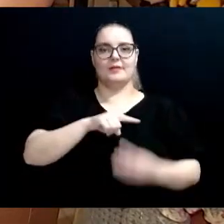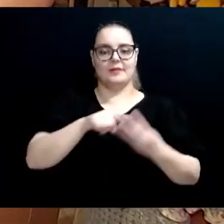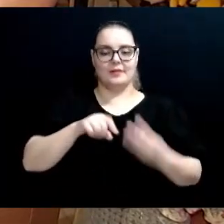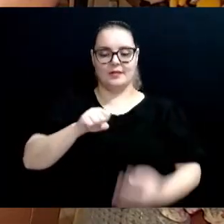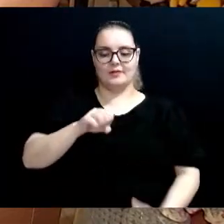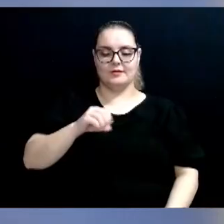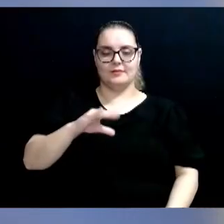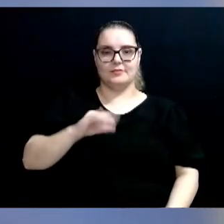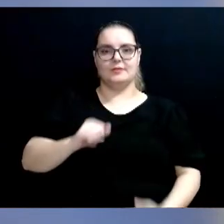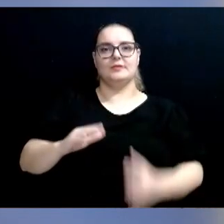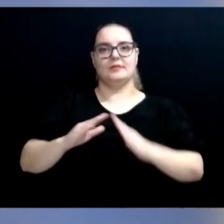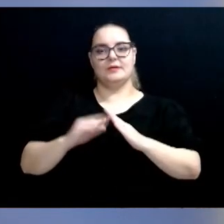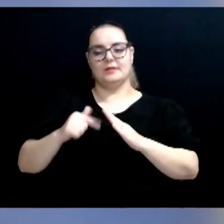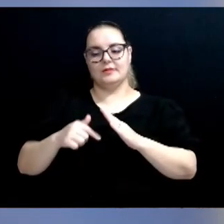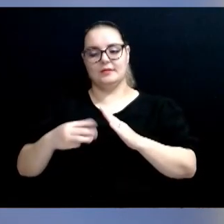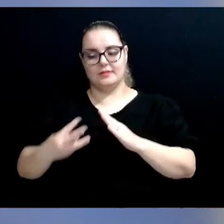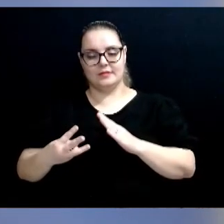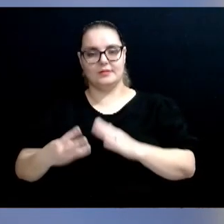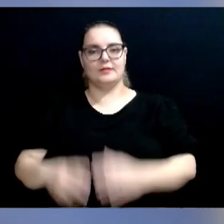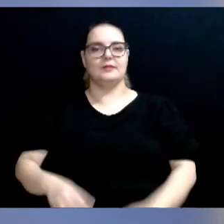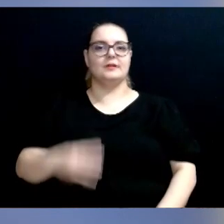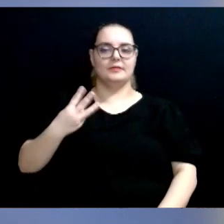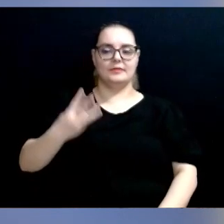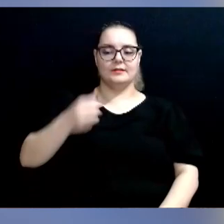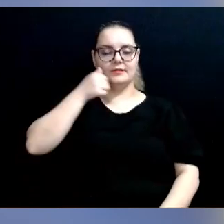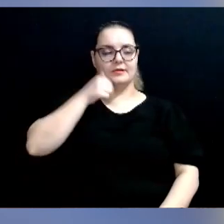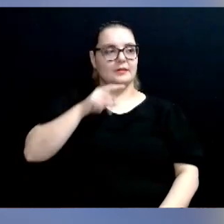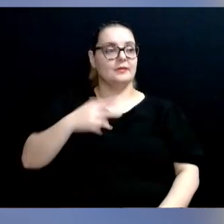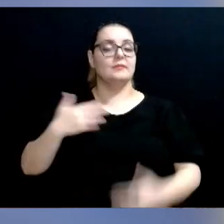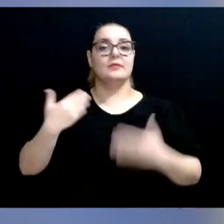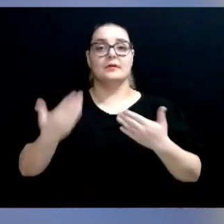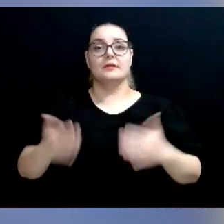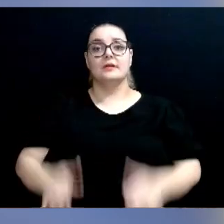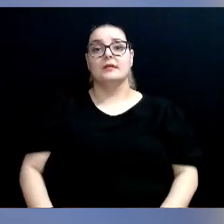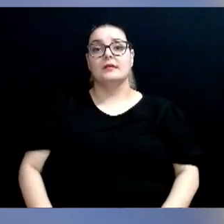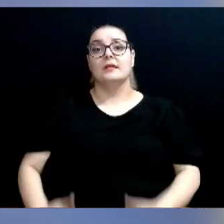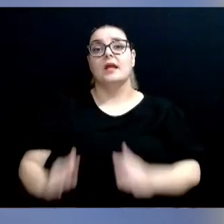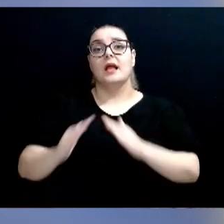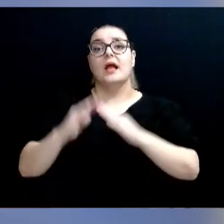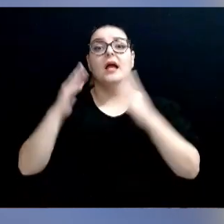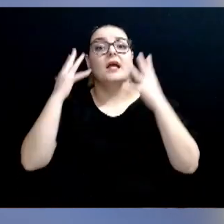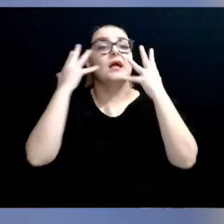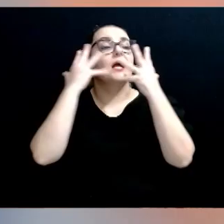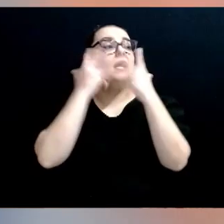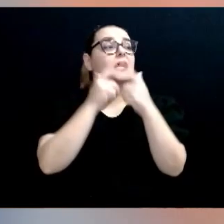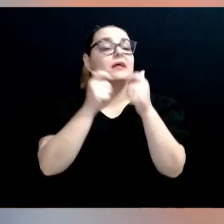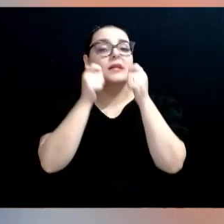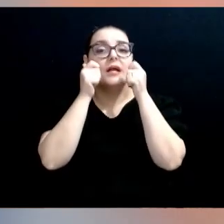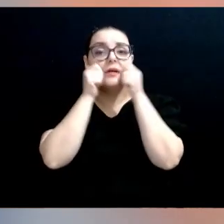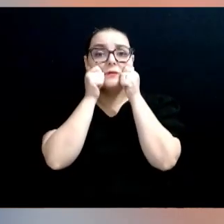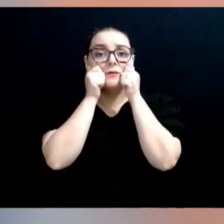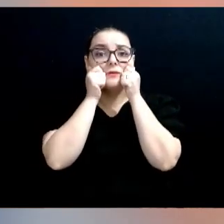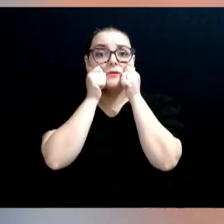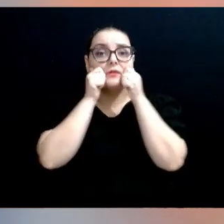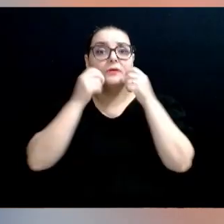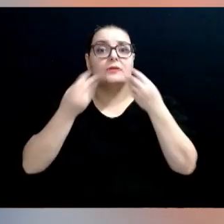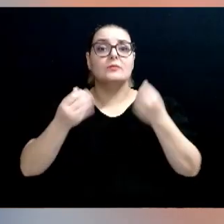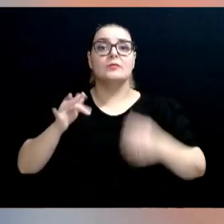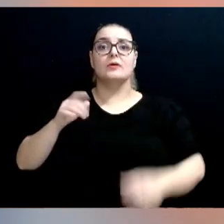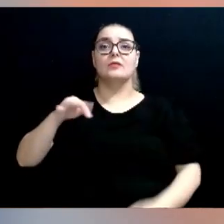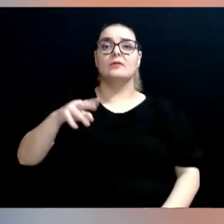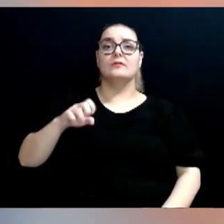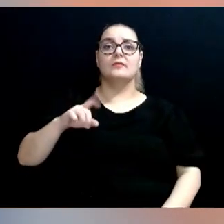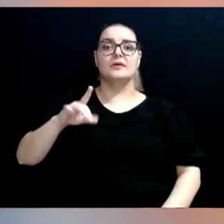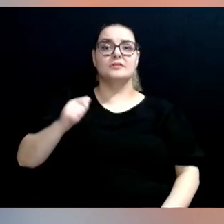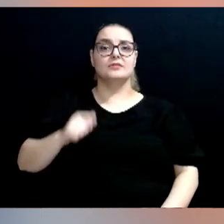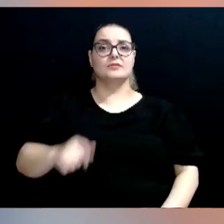duas irmãs, nós somos 3 sócias na Casa 73, 3 irmãs, e eu falava, gente, essa casinha é